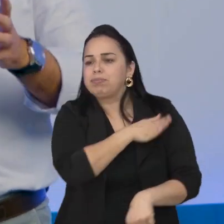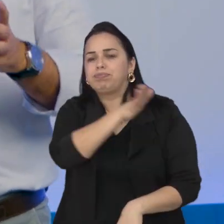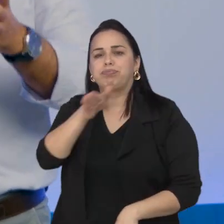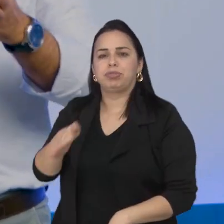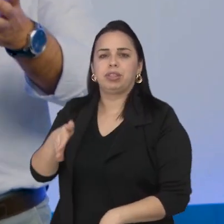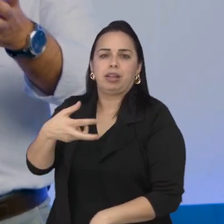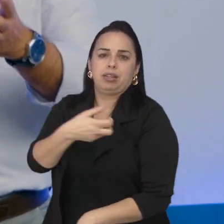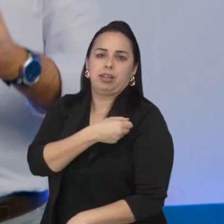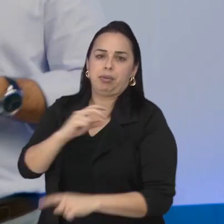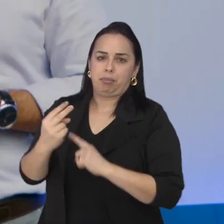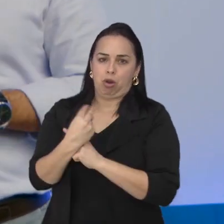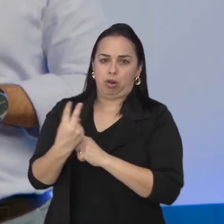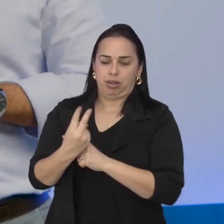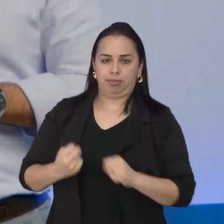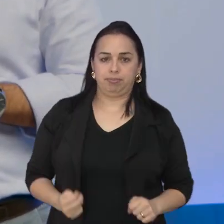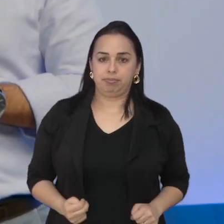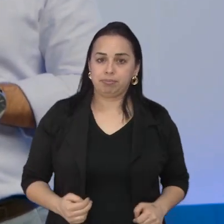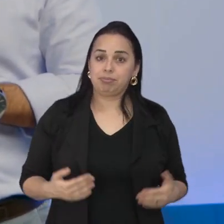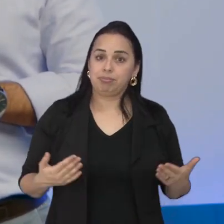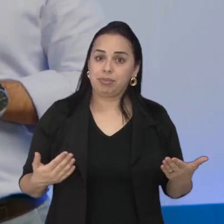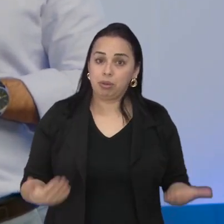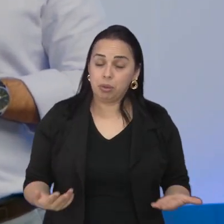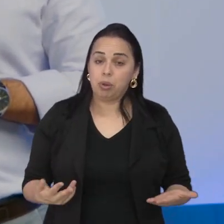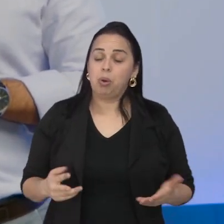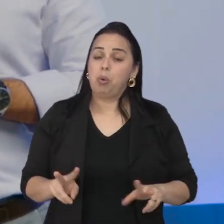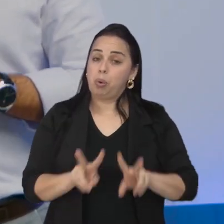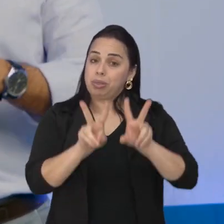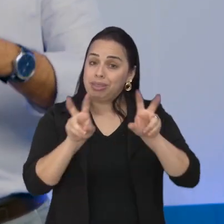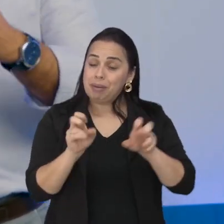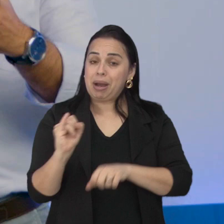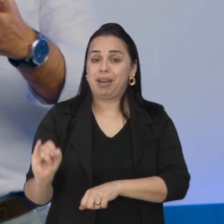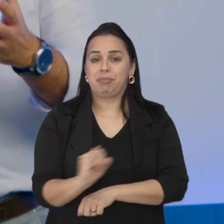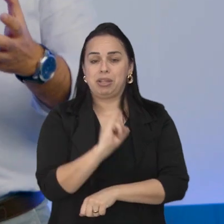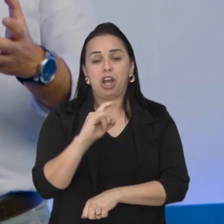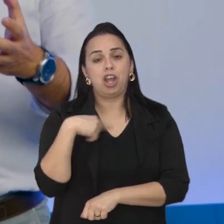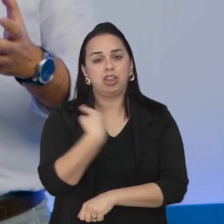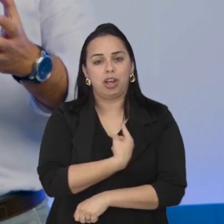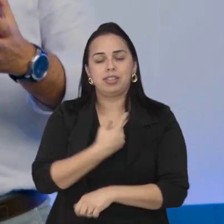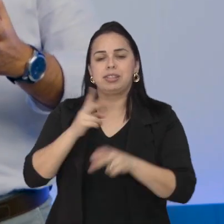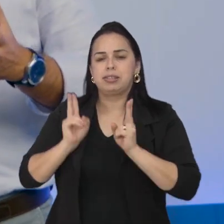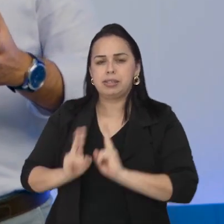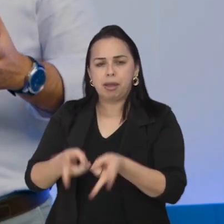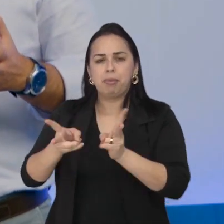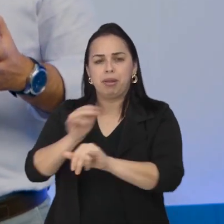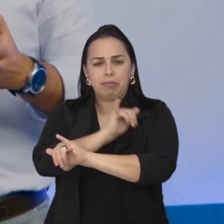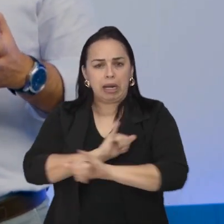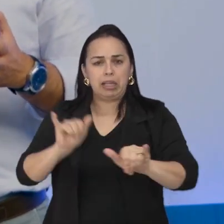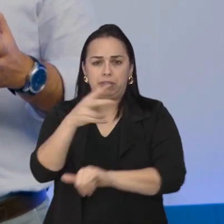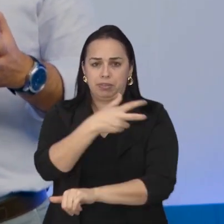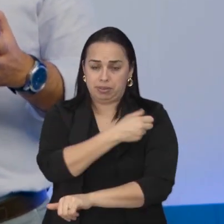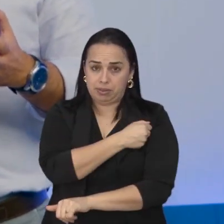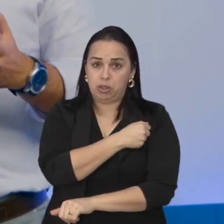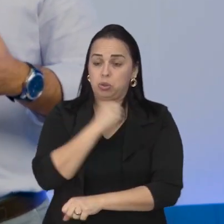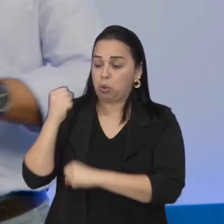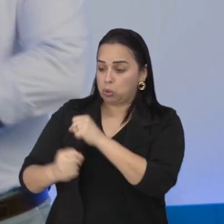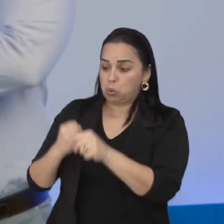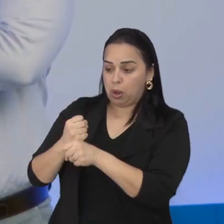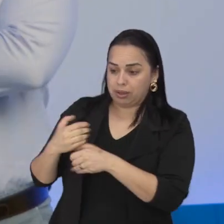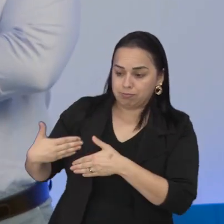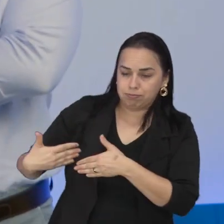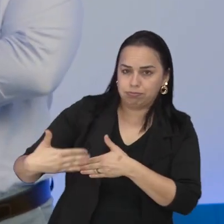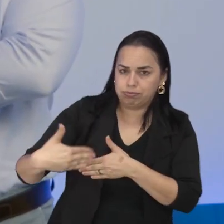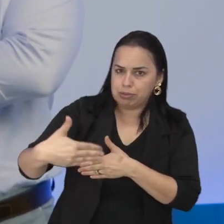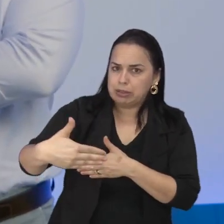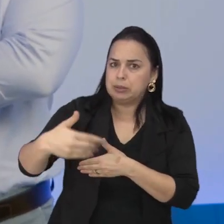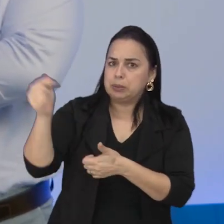um tempinho e garantir a proteção. E como esse tema é muito importante, a gente continua a falar de campanhas de vacinação, hein? Ao